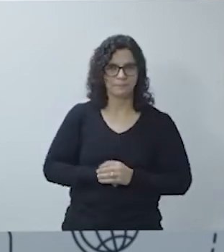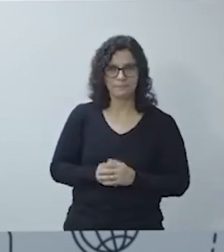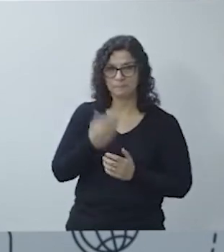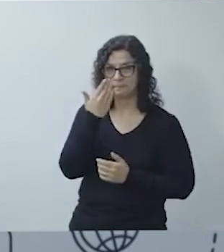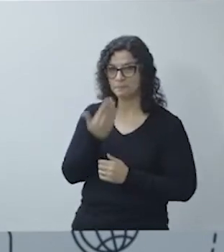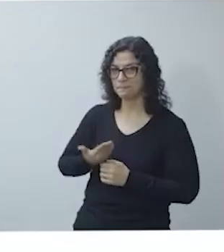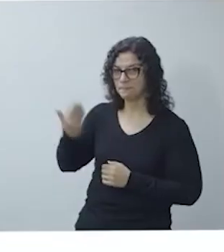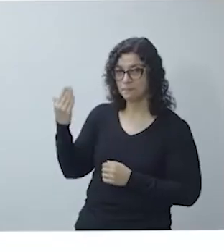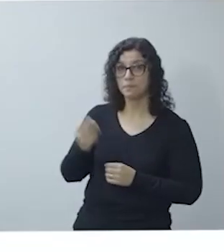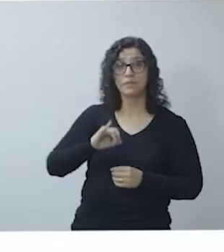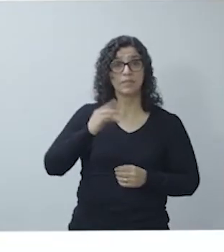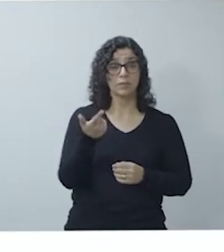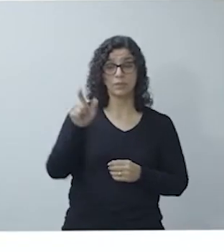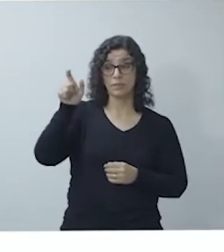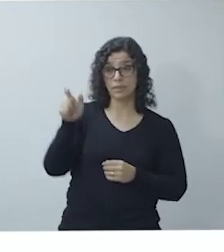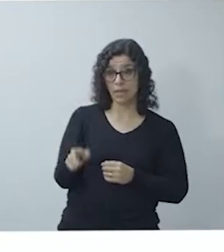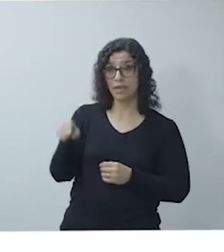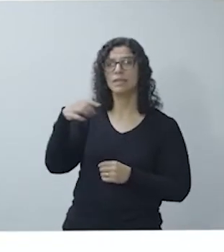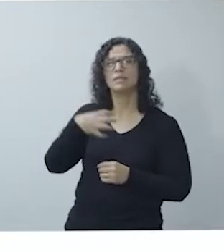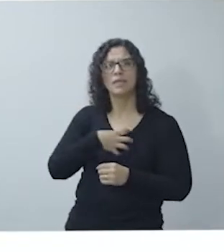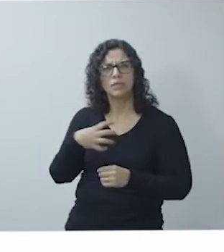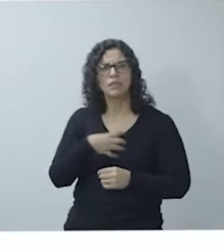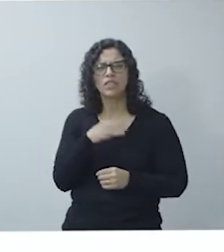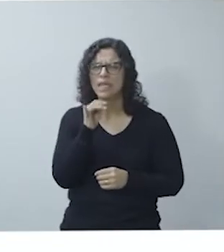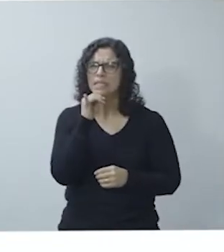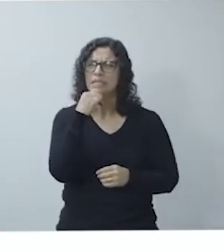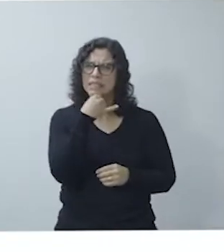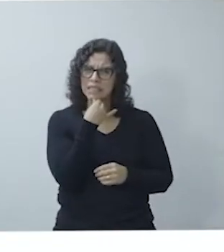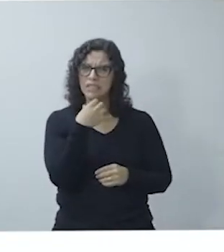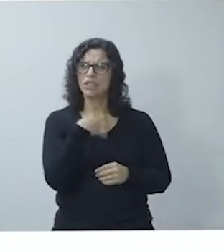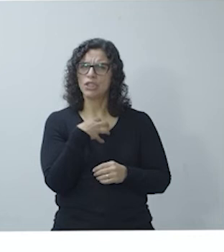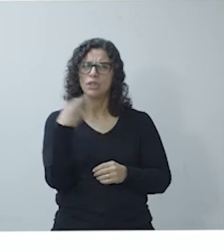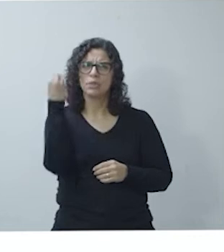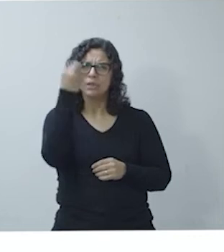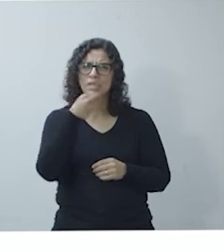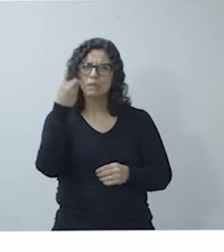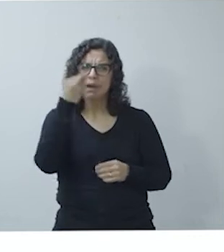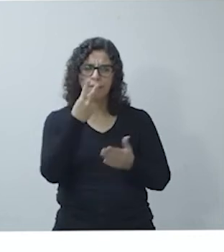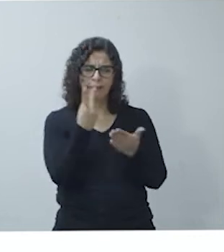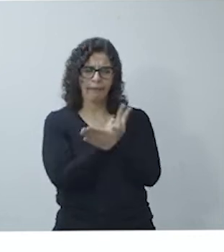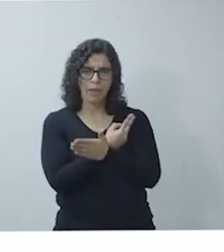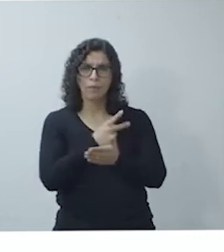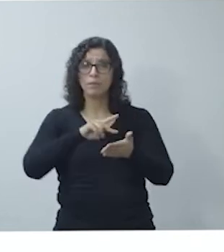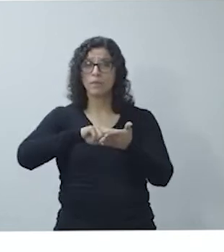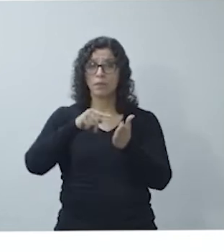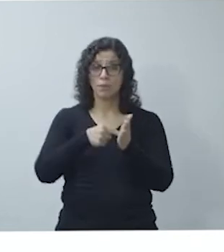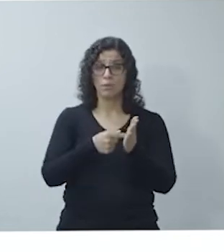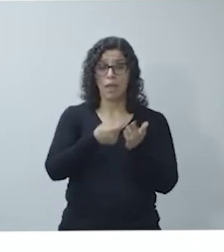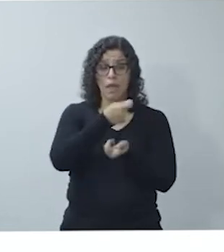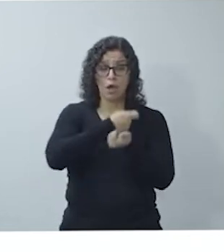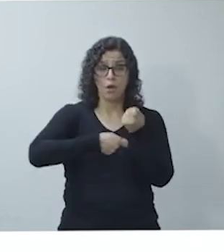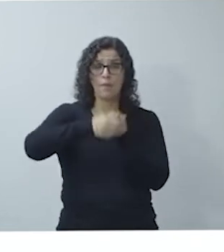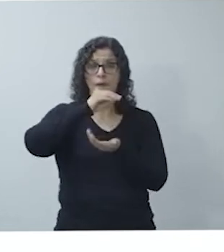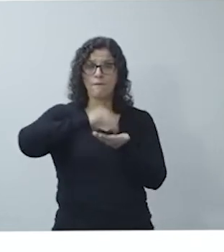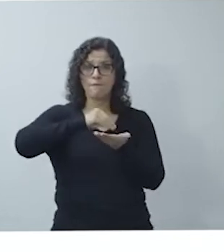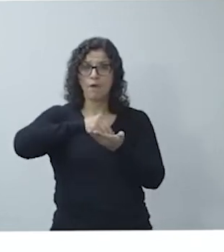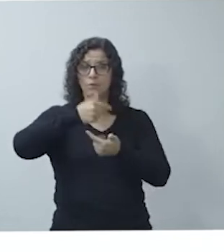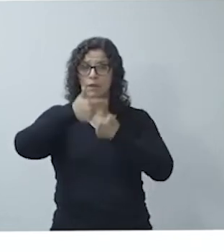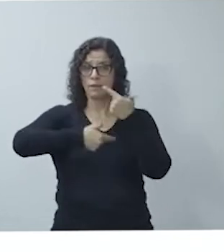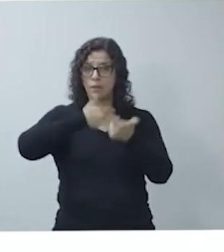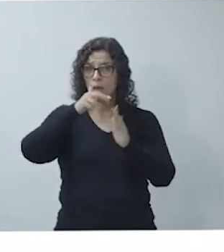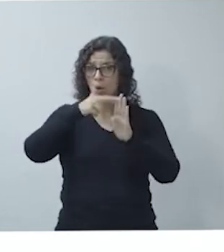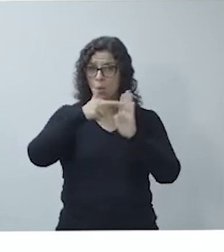lá. E se Antenor sentia a triste experiência do erro econômico no trabalho sem a